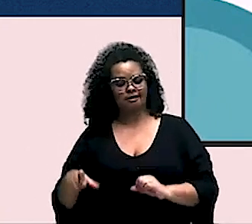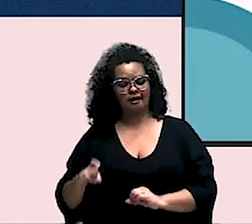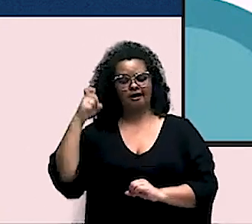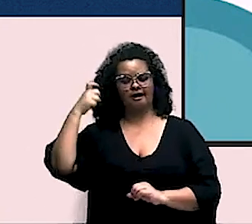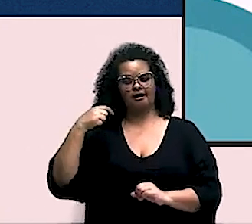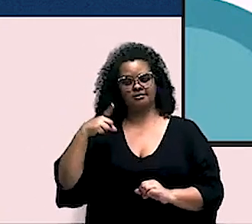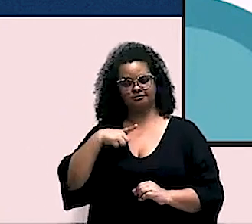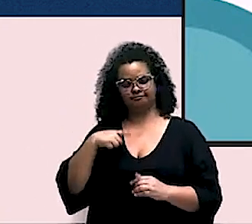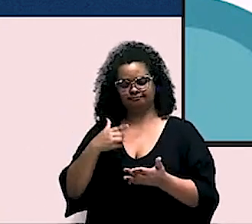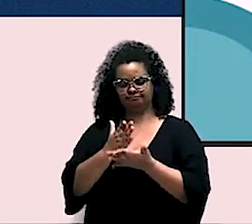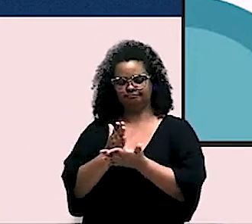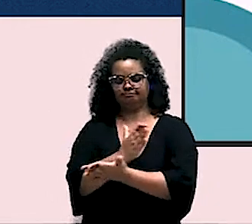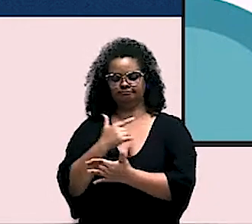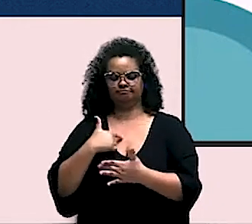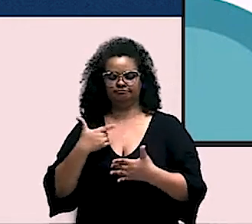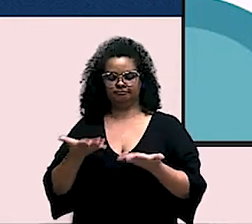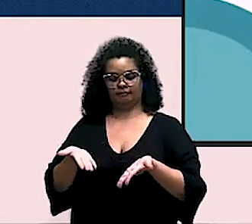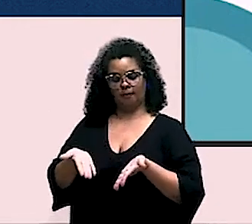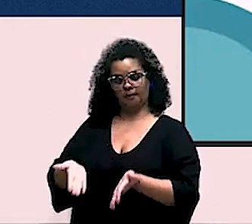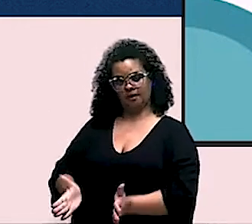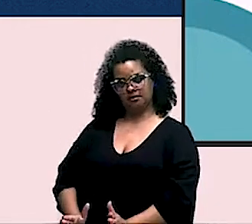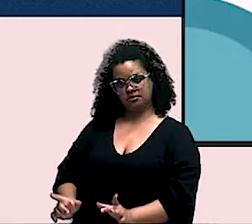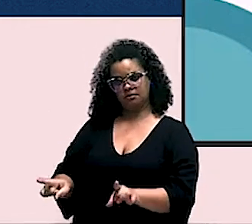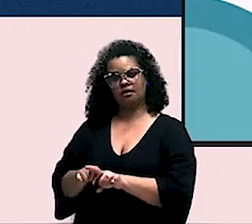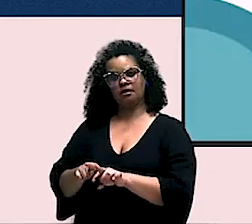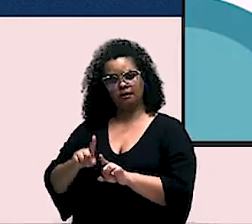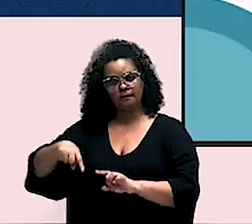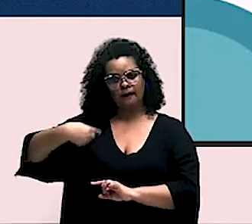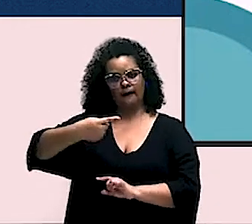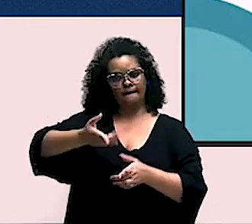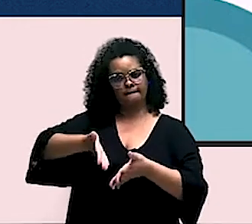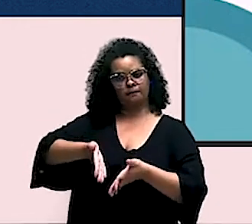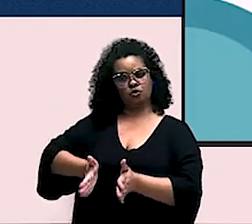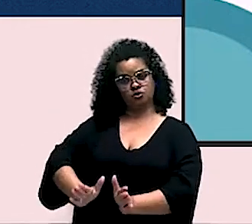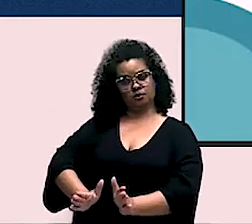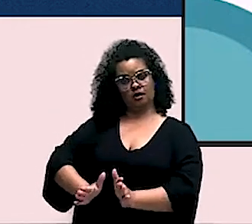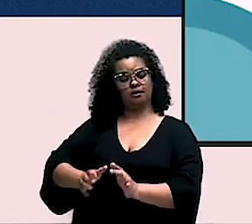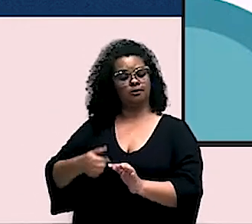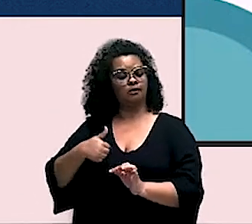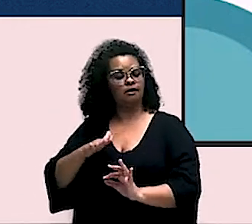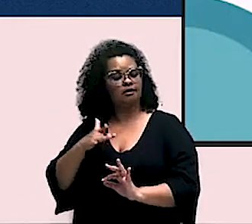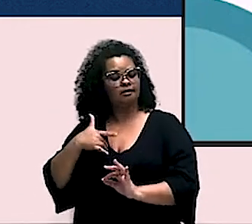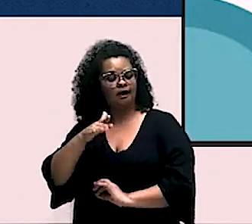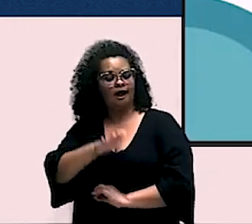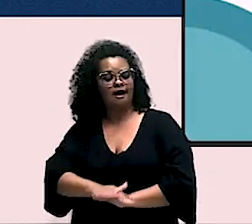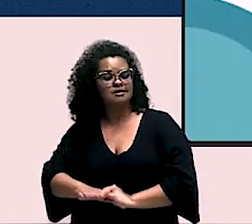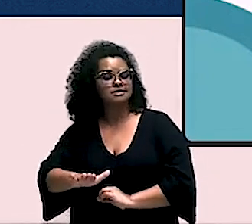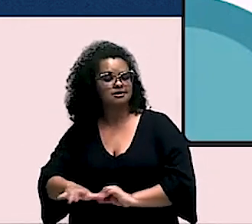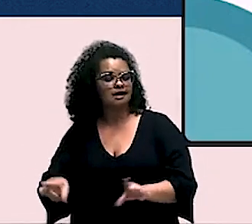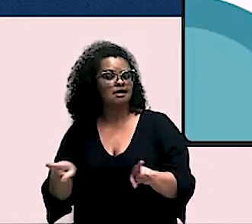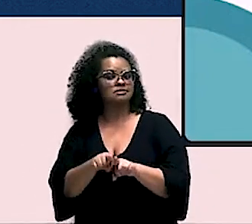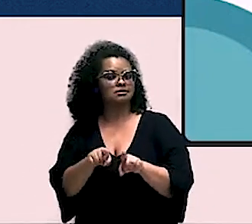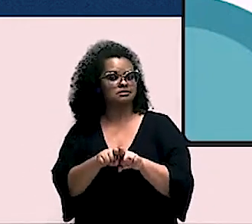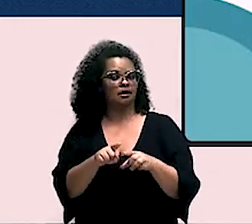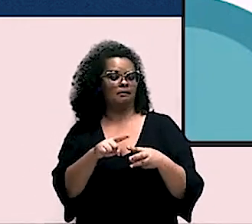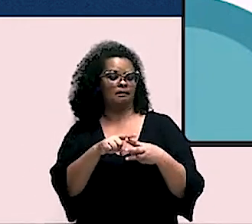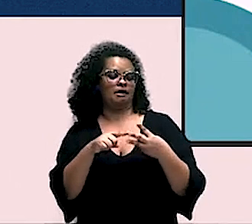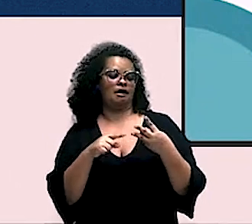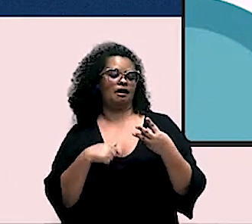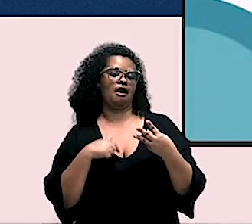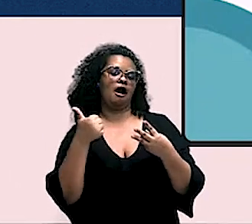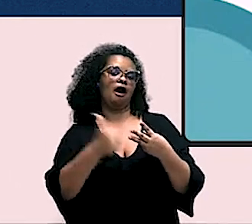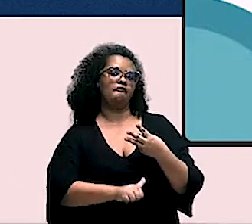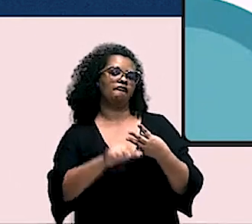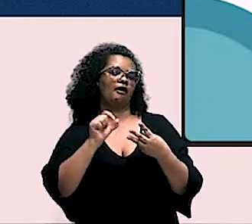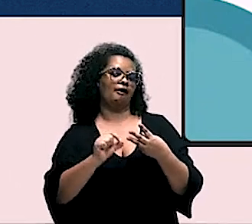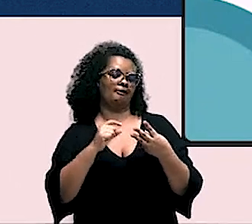tanto o pré-natal quanto o período do puerpério, né, que é o pós-parto. E no caso das crianças, a gente avaliou os atendimentos